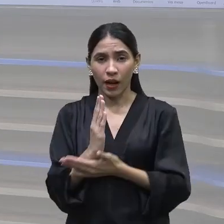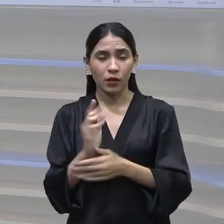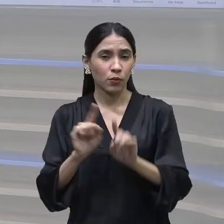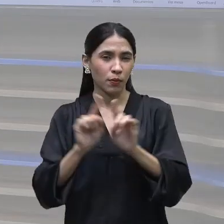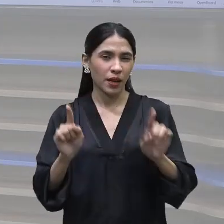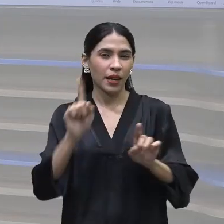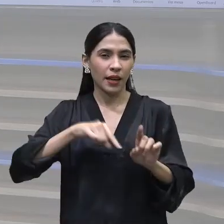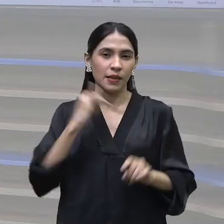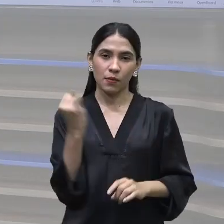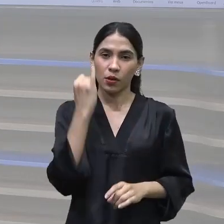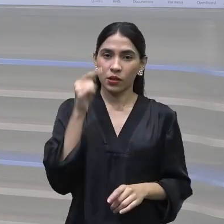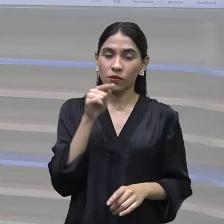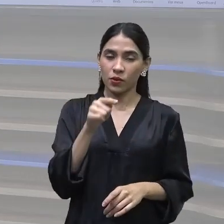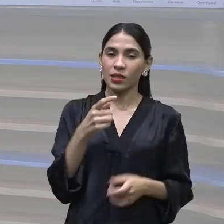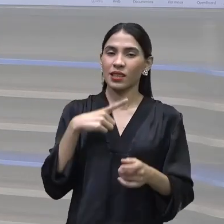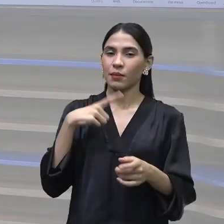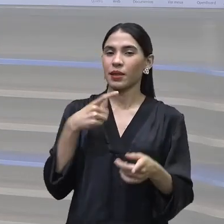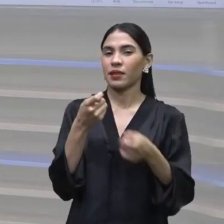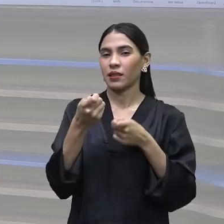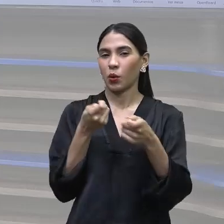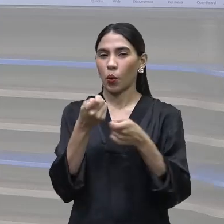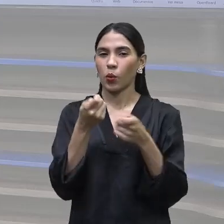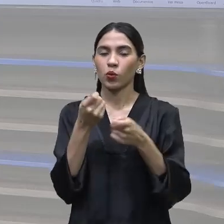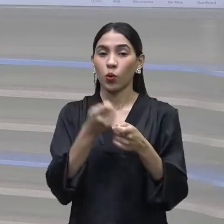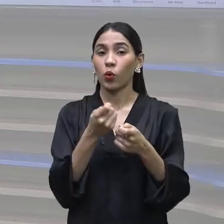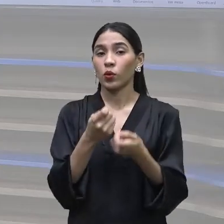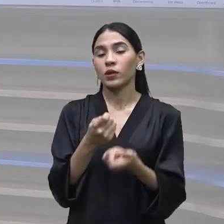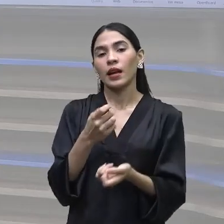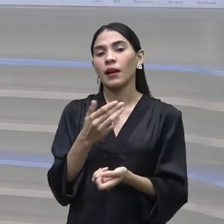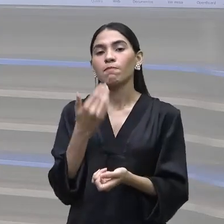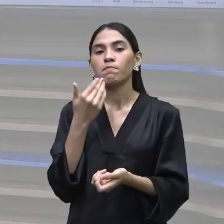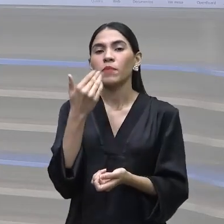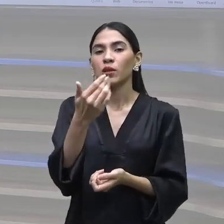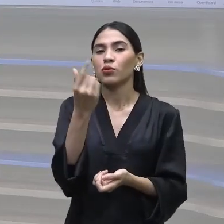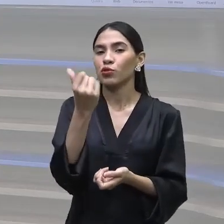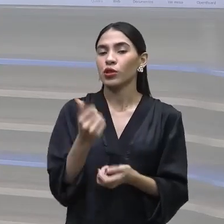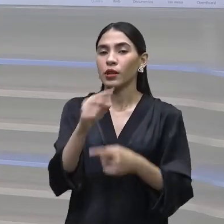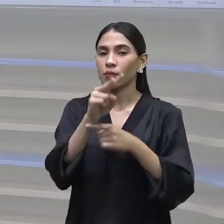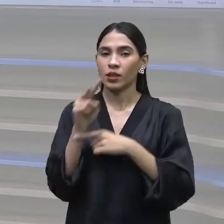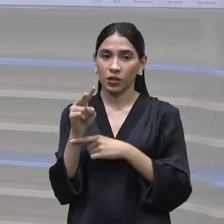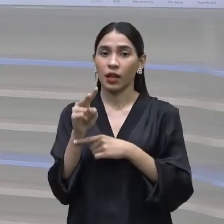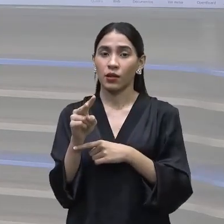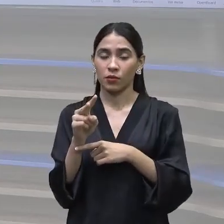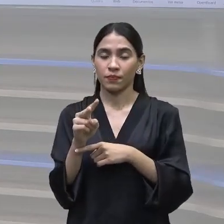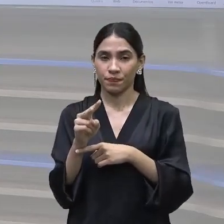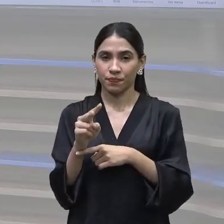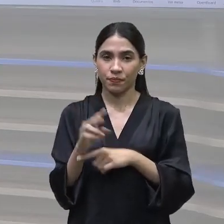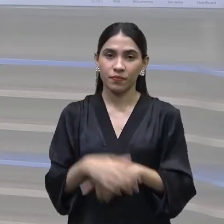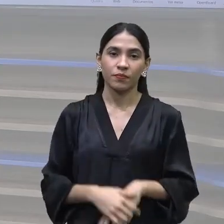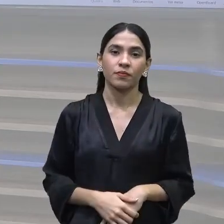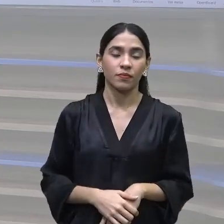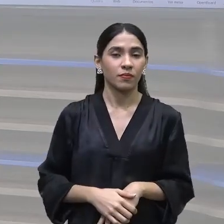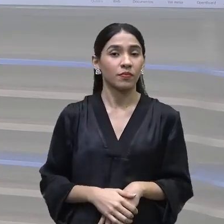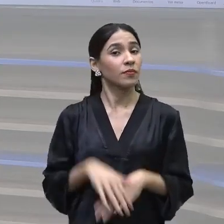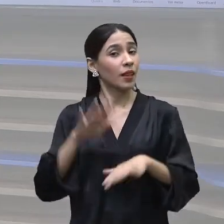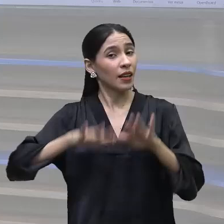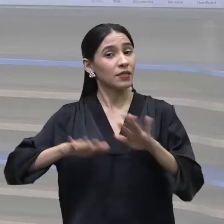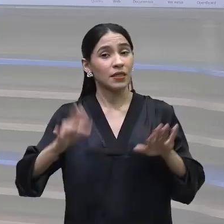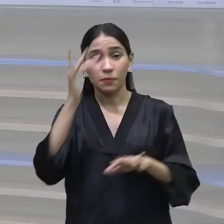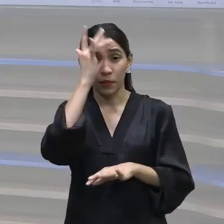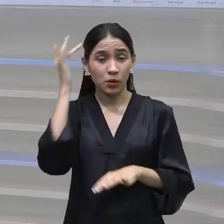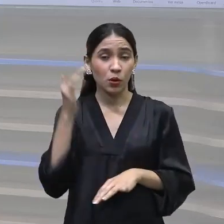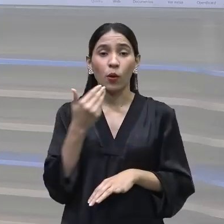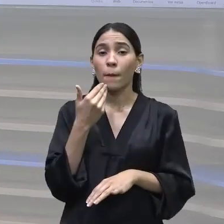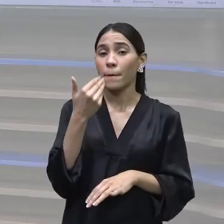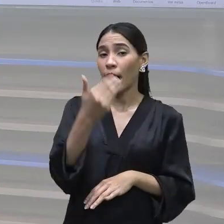esse controle sobre o valor que você vai pedir por empréstimo e o motivo também. Muita gente pede empréstimo